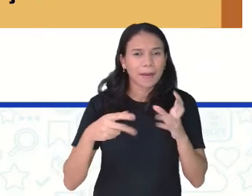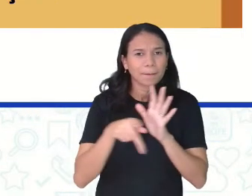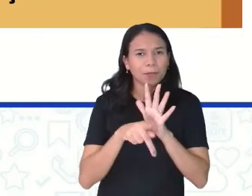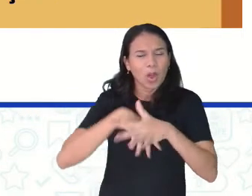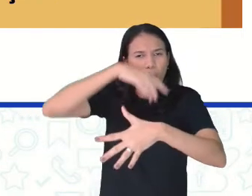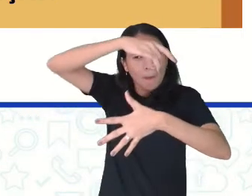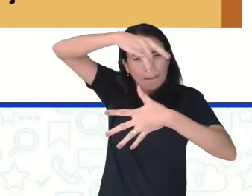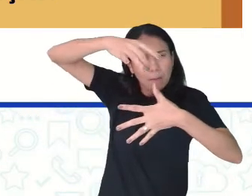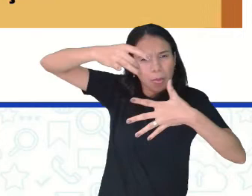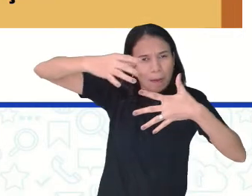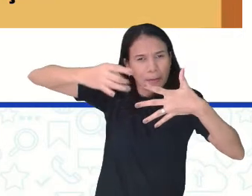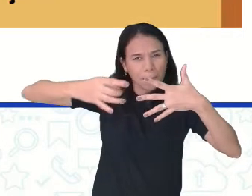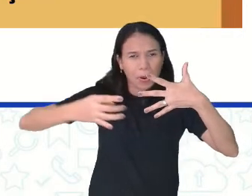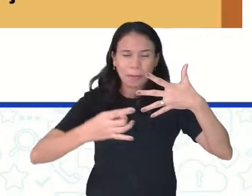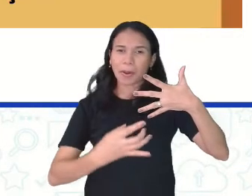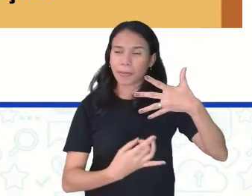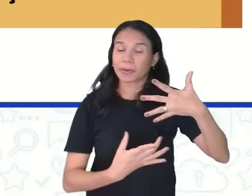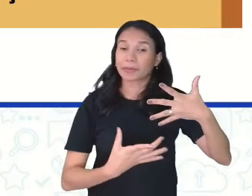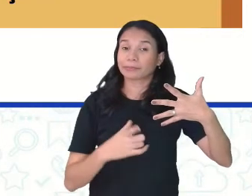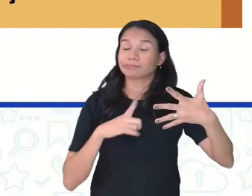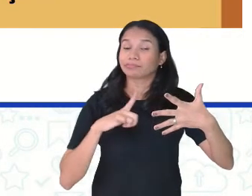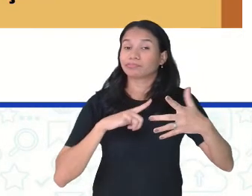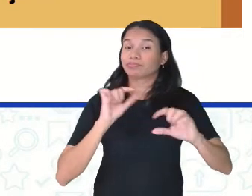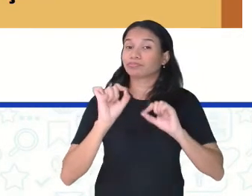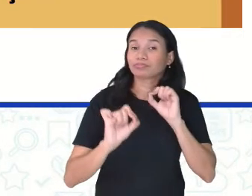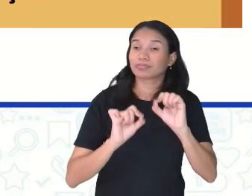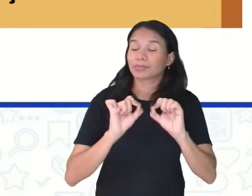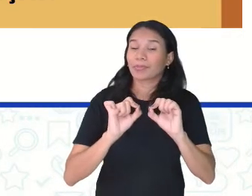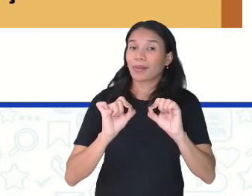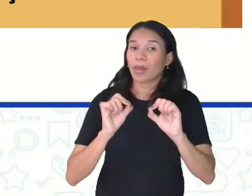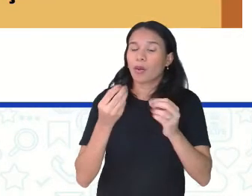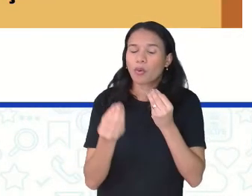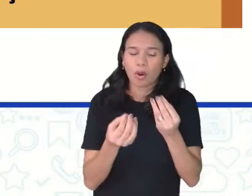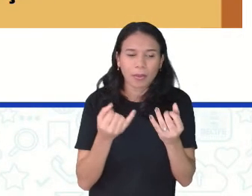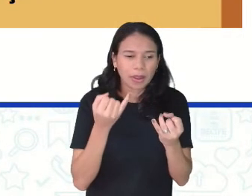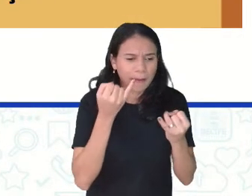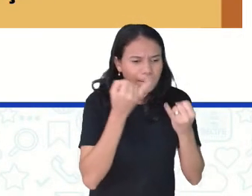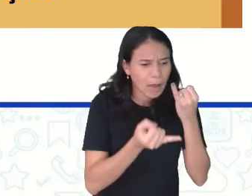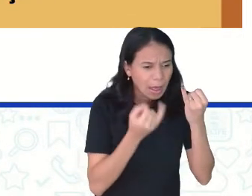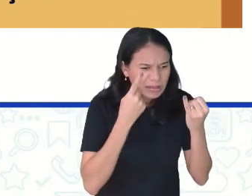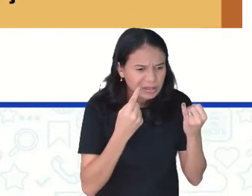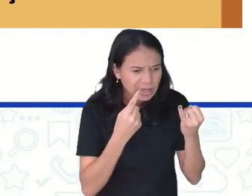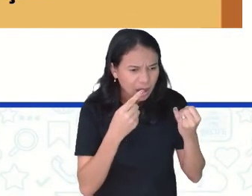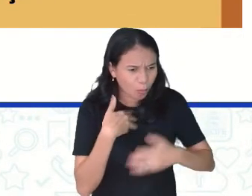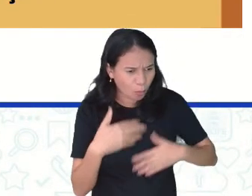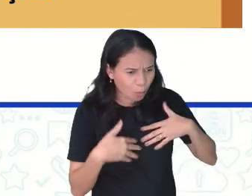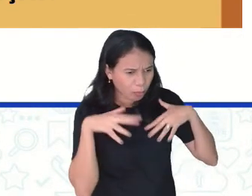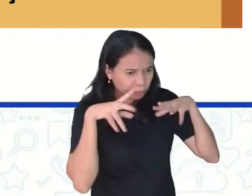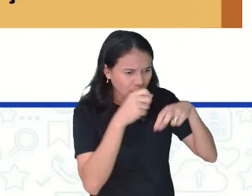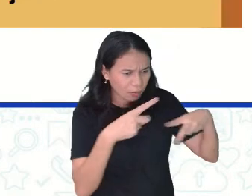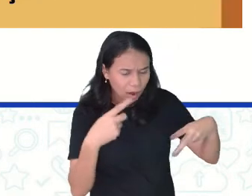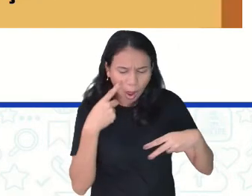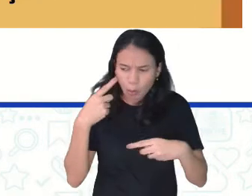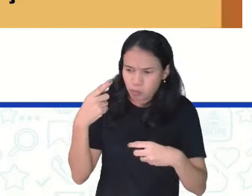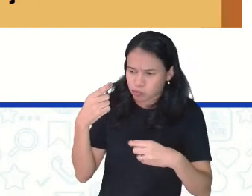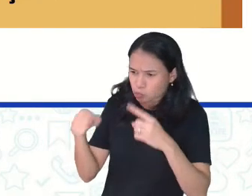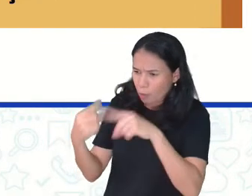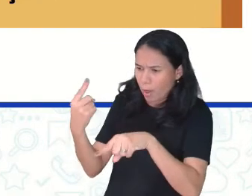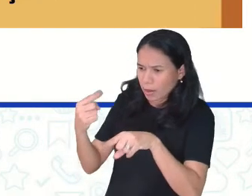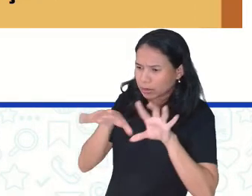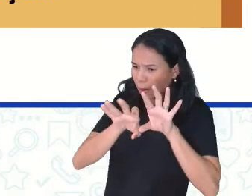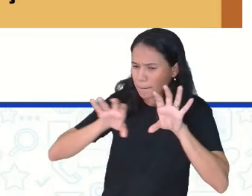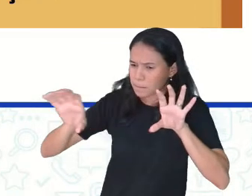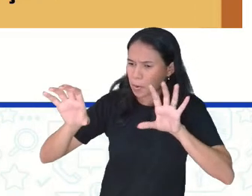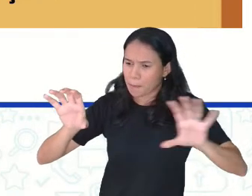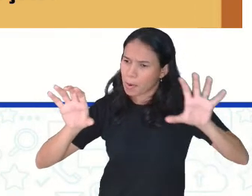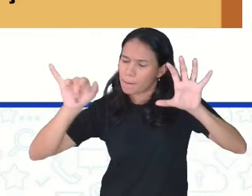características, essas características baseadas em quê, professora? Em semelhanças anatômicas, né? E também algumas